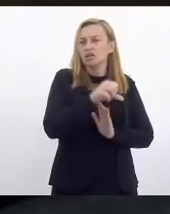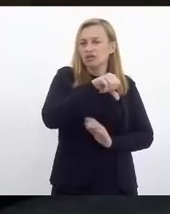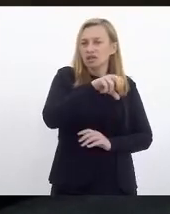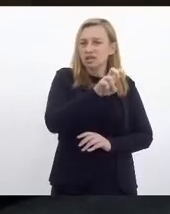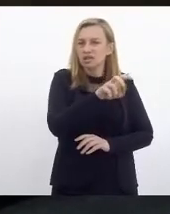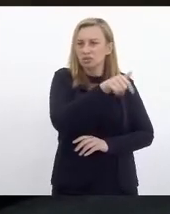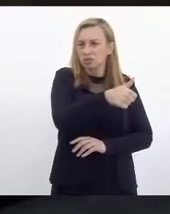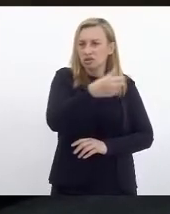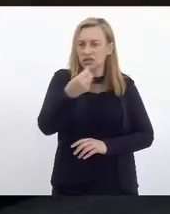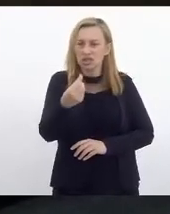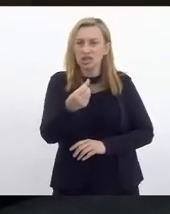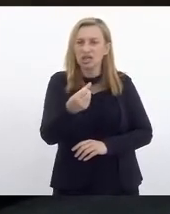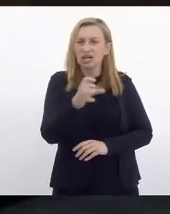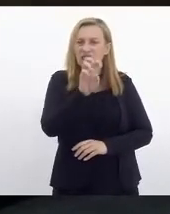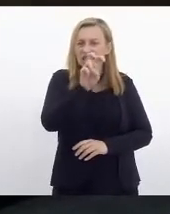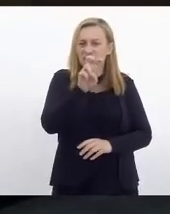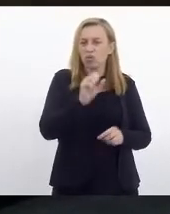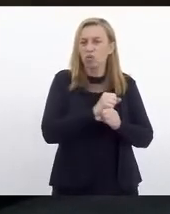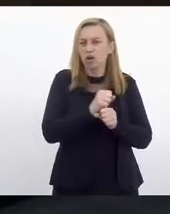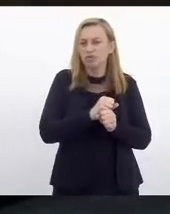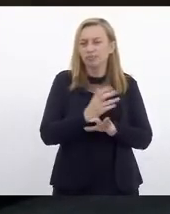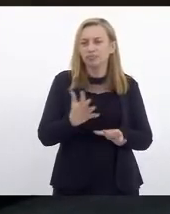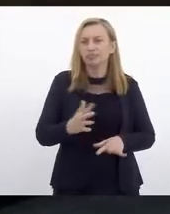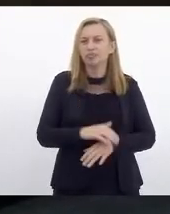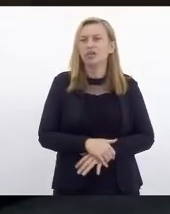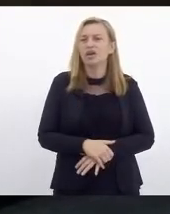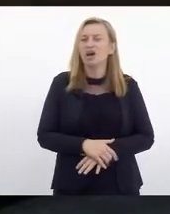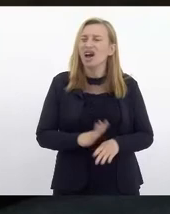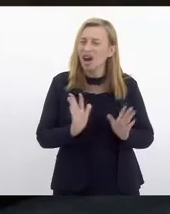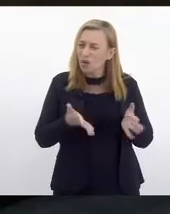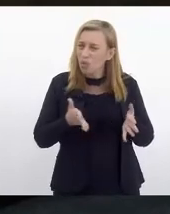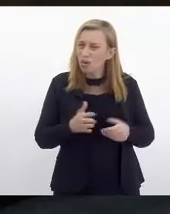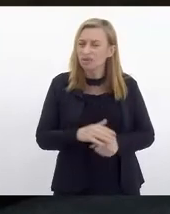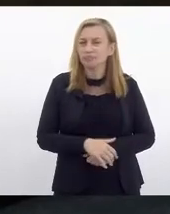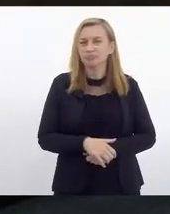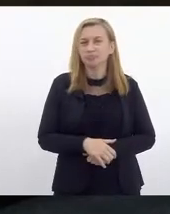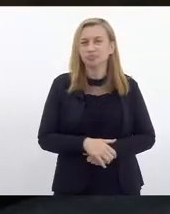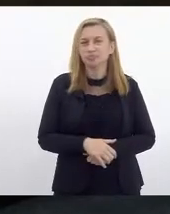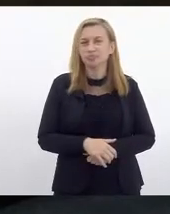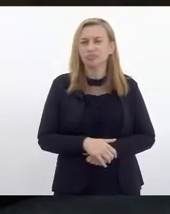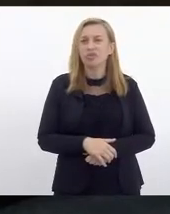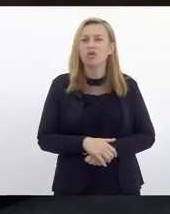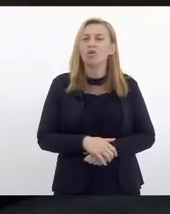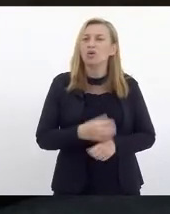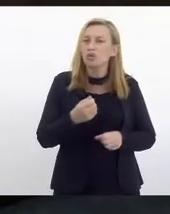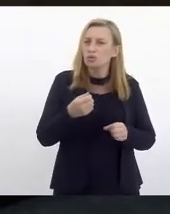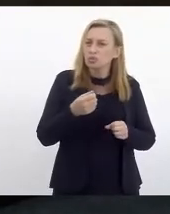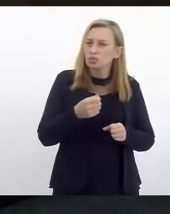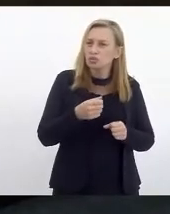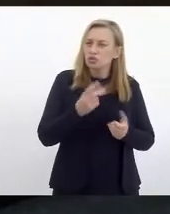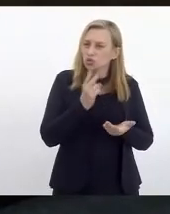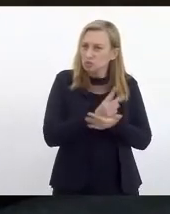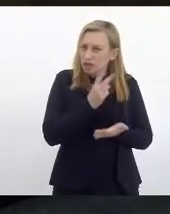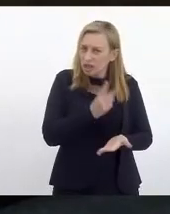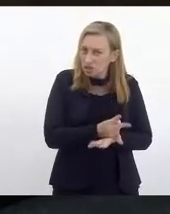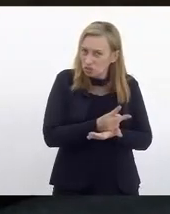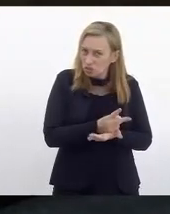faz 5 anos. O que é insólito é que agora, os mesmos que defendem, os que